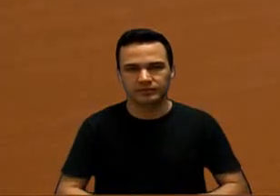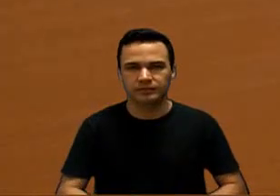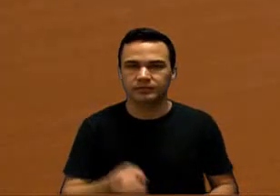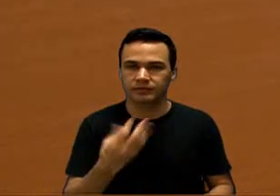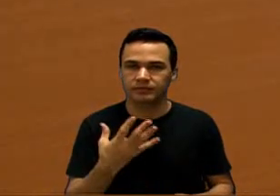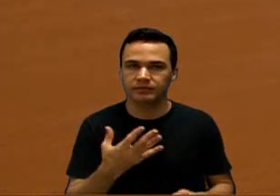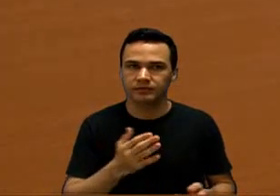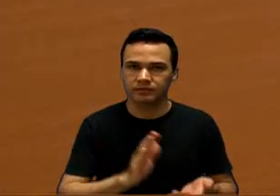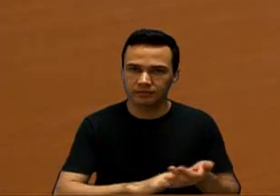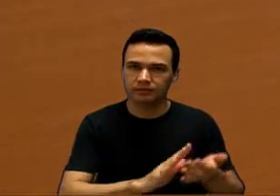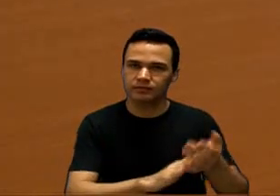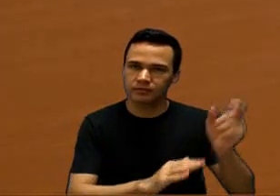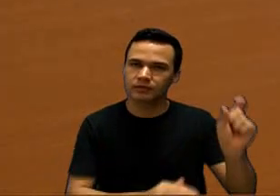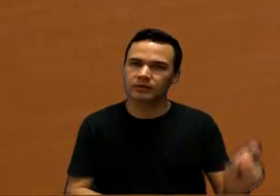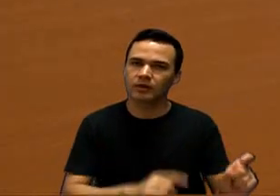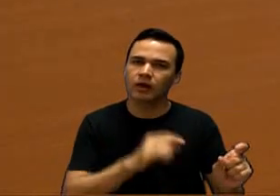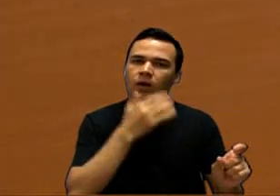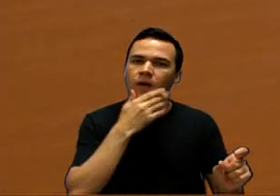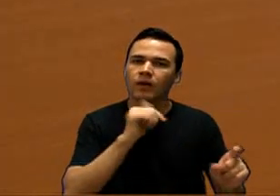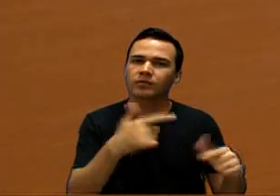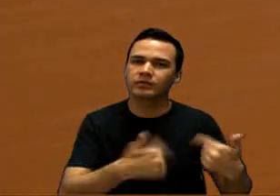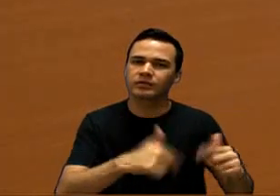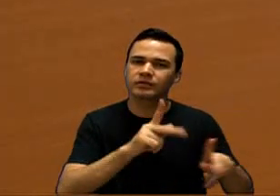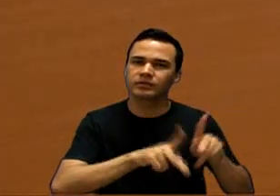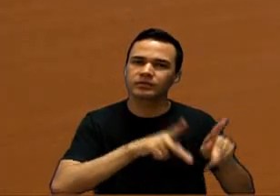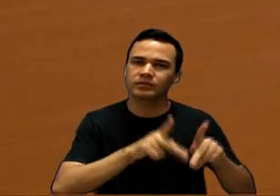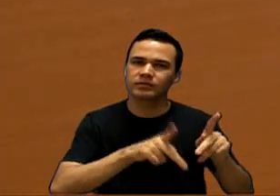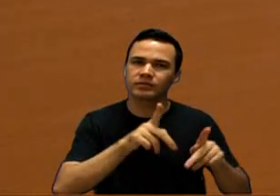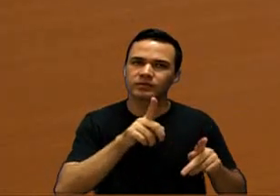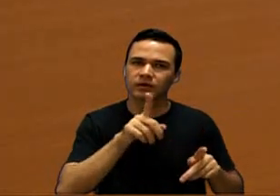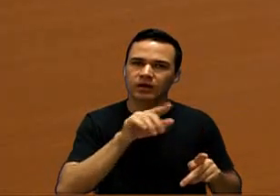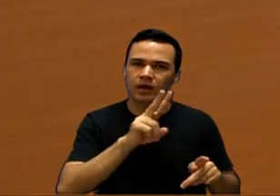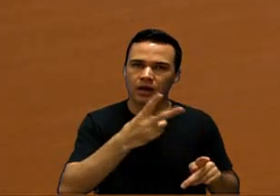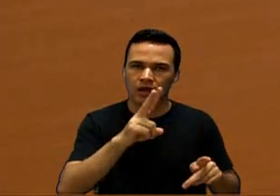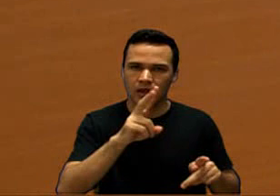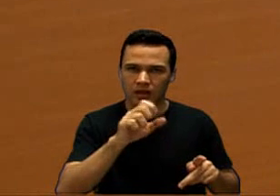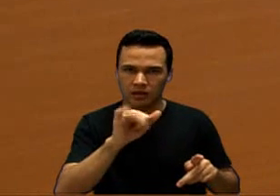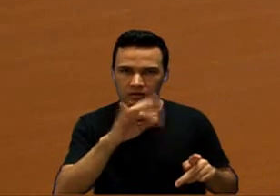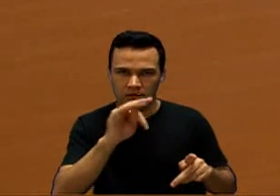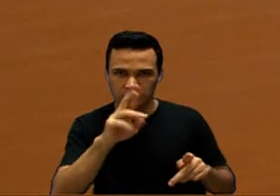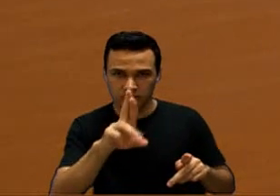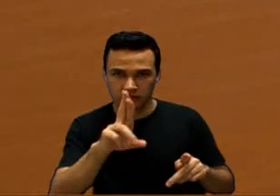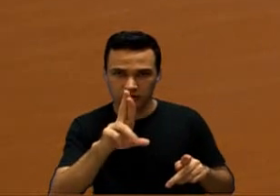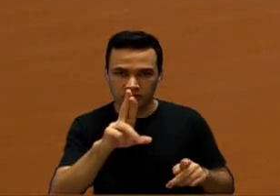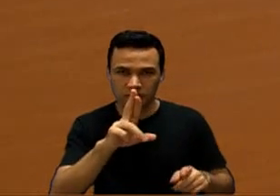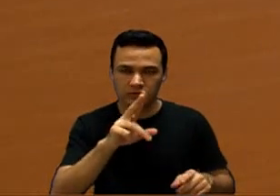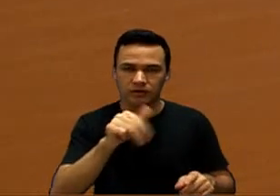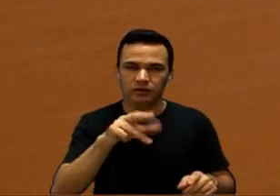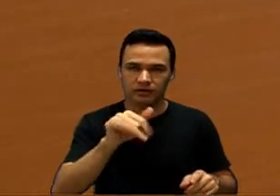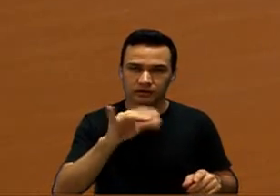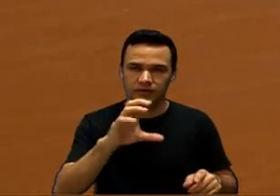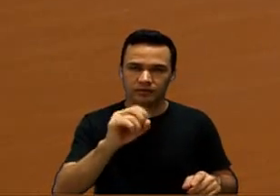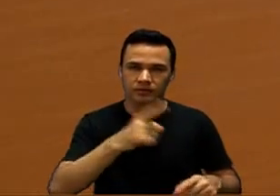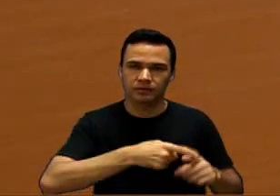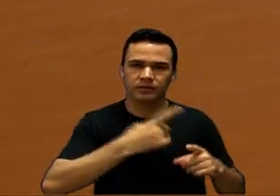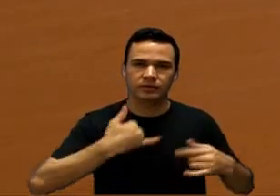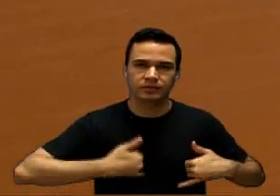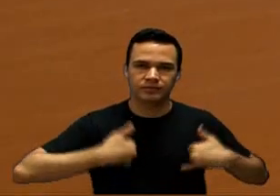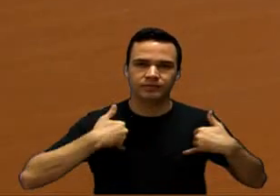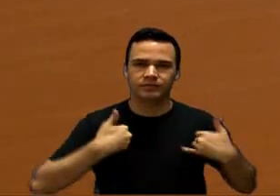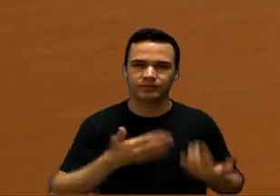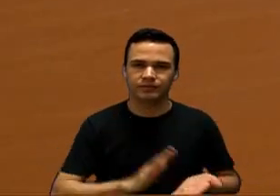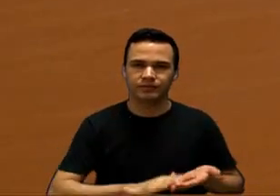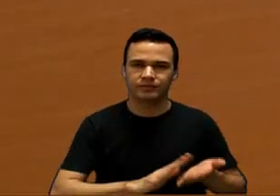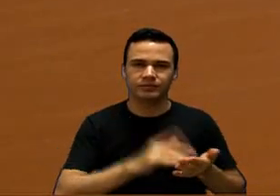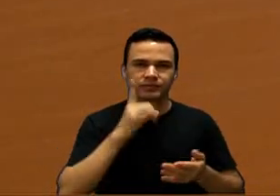Requerimento verbal, voto de congratulações ao servidor público municipal Heitor Nascimento de Oliveira pela passagem de sua